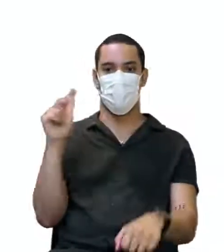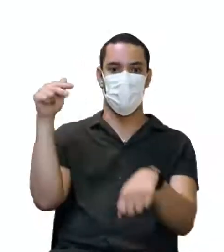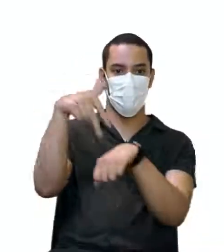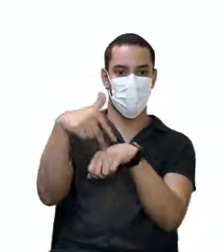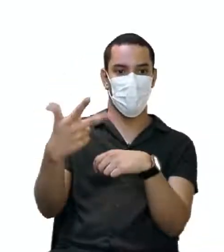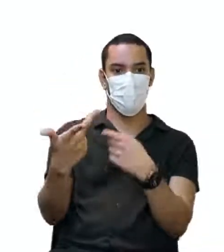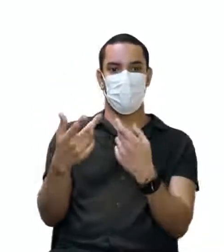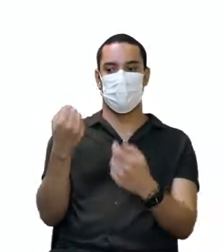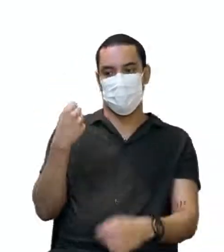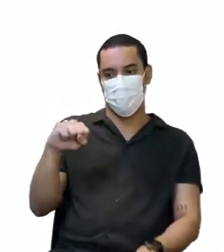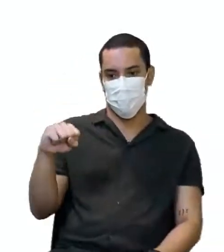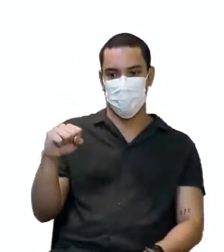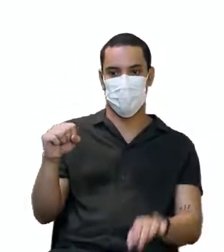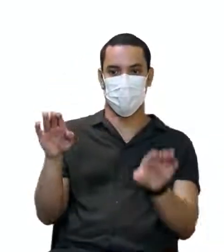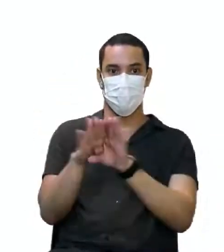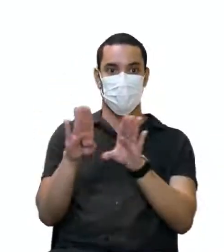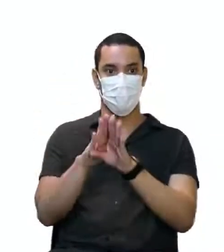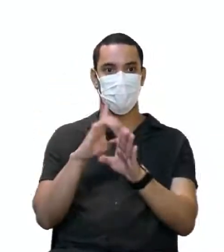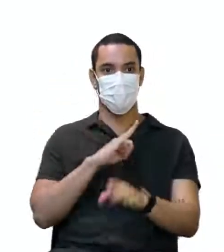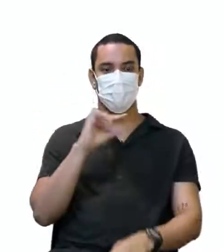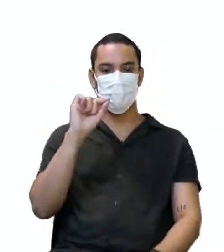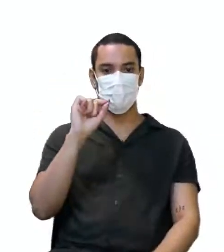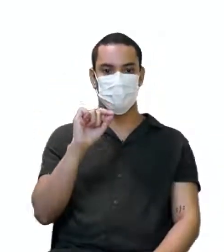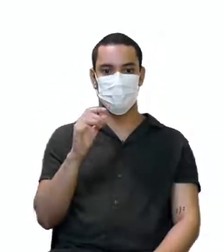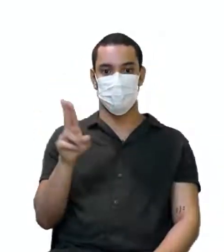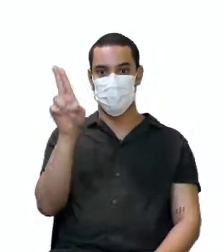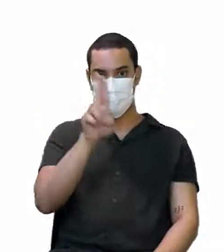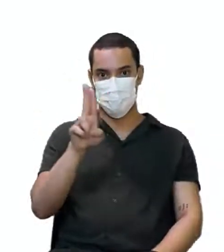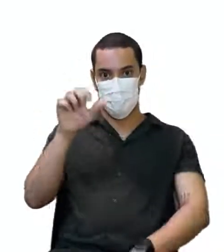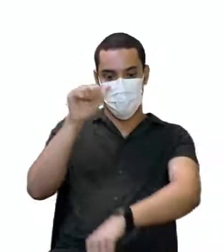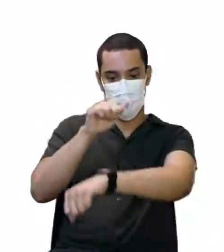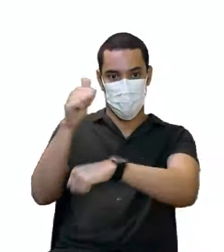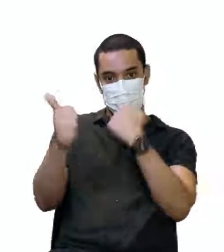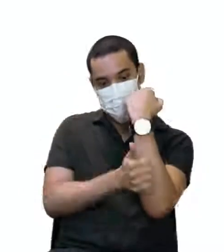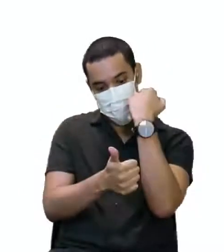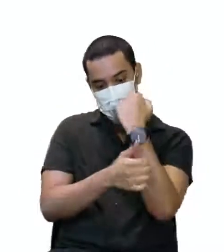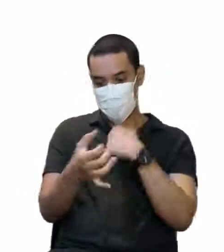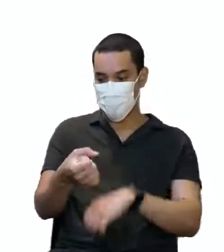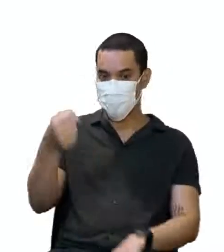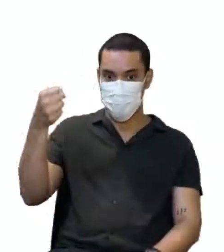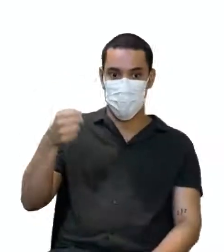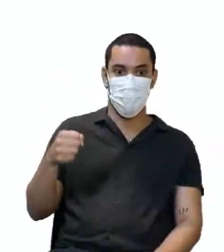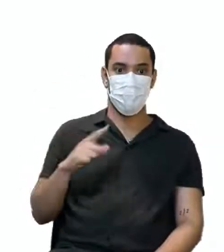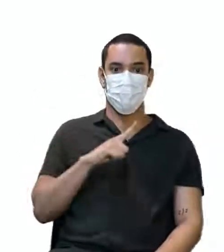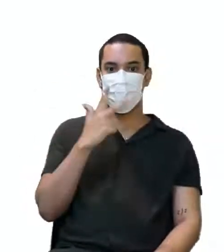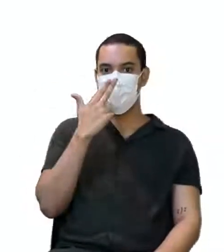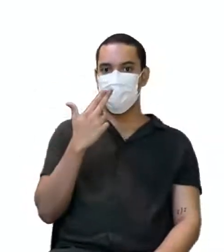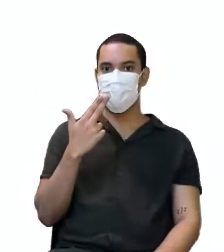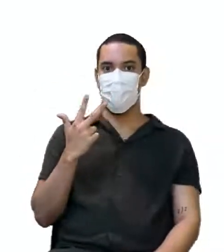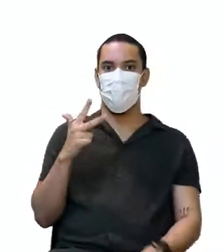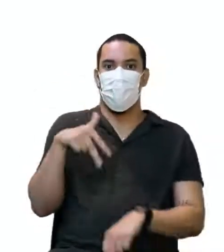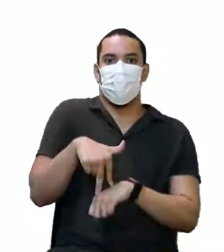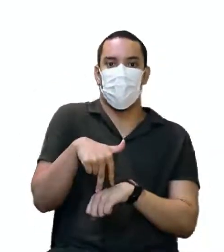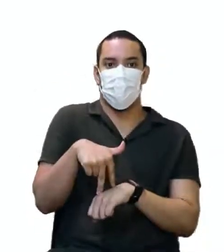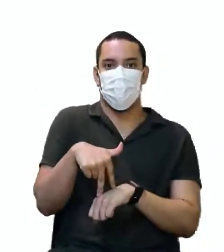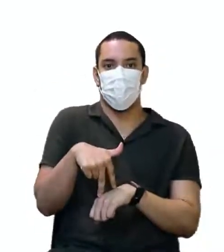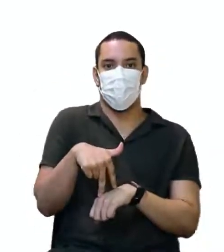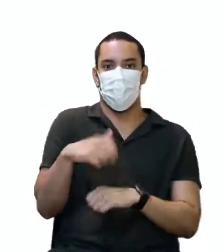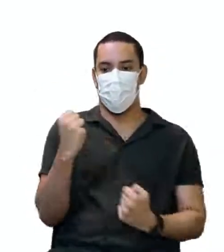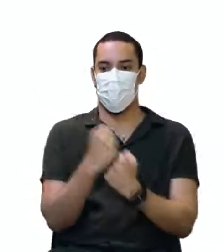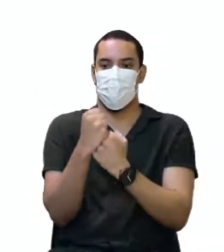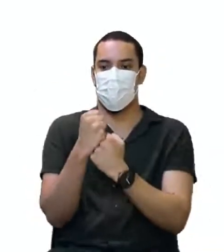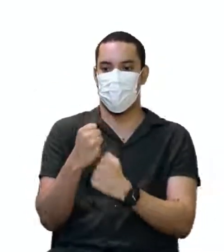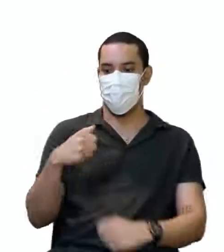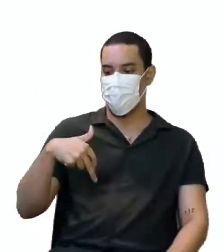se defender também, aí eles pegavam esses galhos e se apoiavam, porque eles estavam adquirindo essa postura.